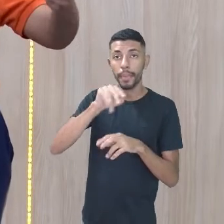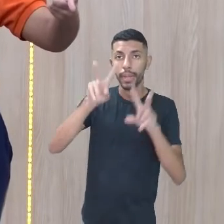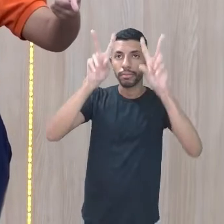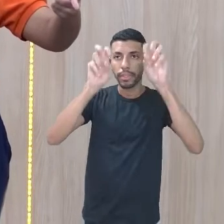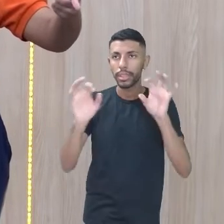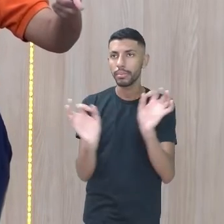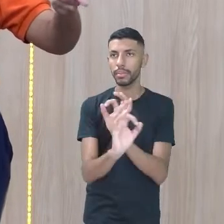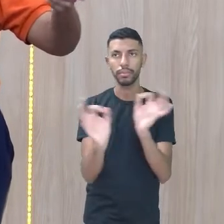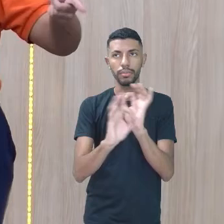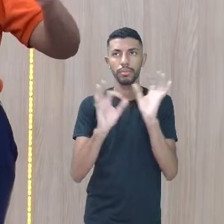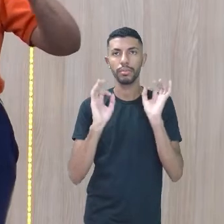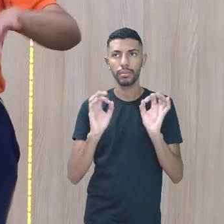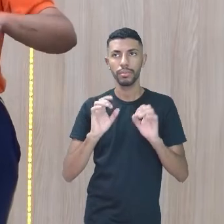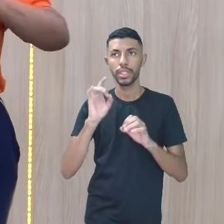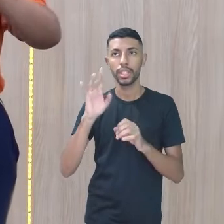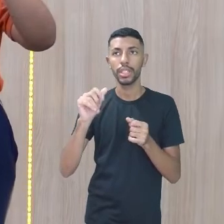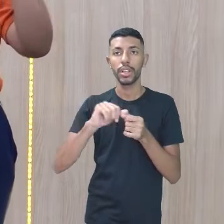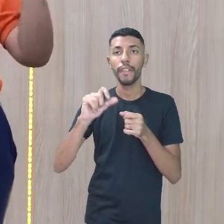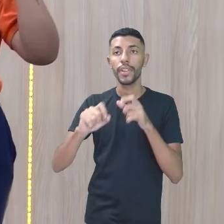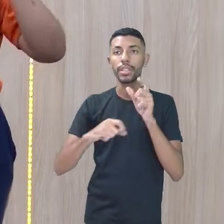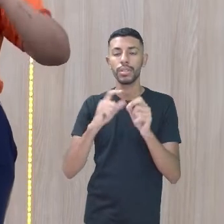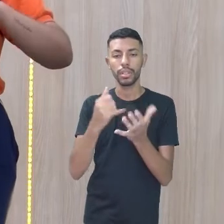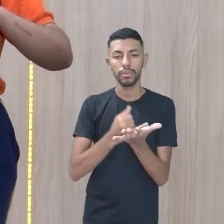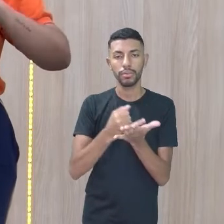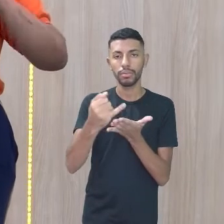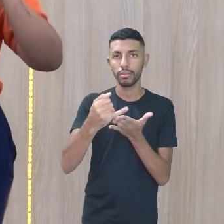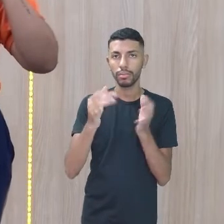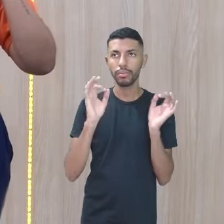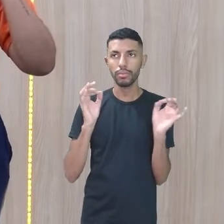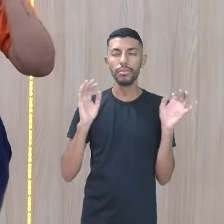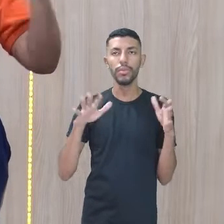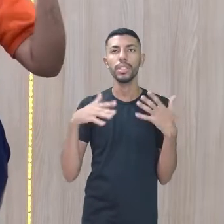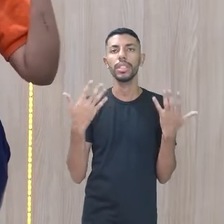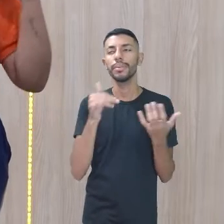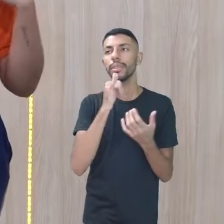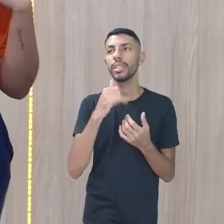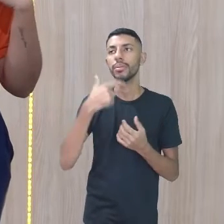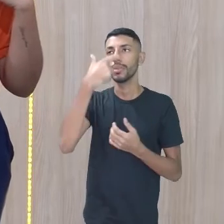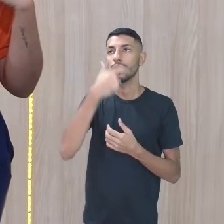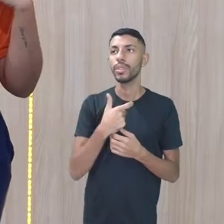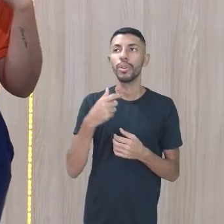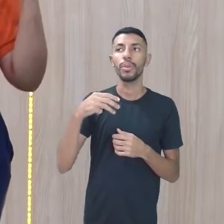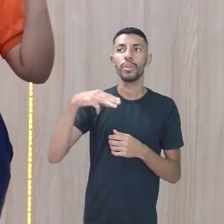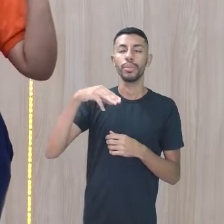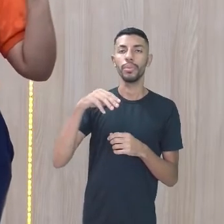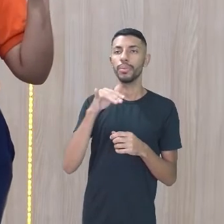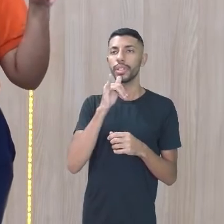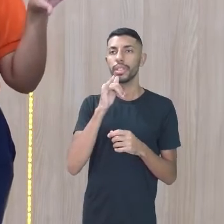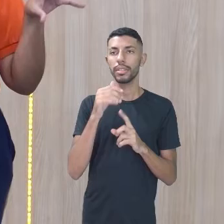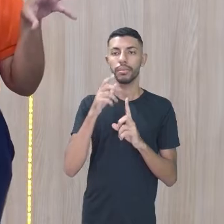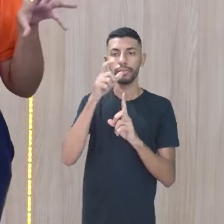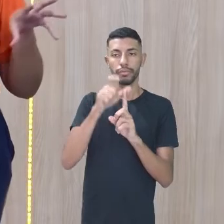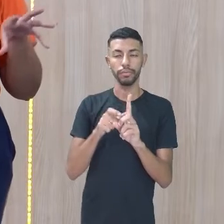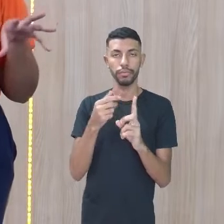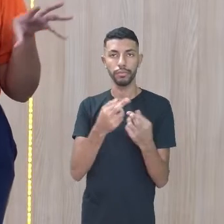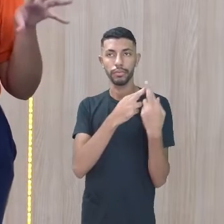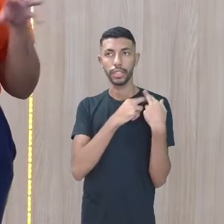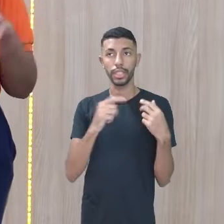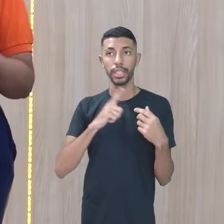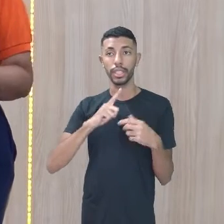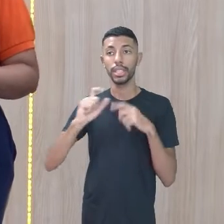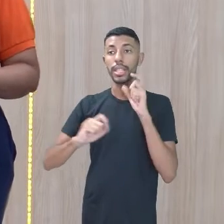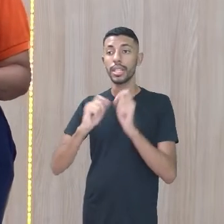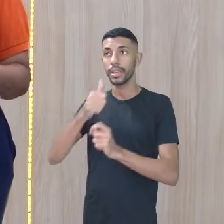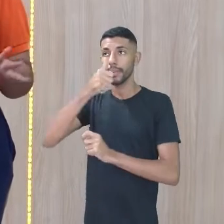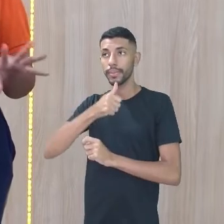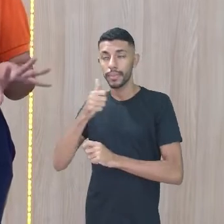sobre o tema, tá? Ele faz a introdução, então, por exemplo, vamos supor que eu fosse a moderadora e a gente tem a professora Adriana e Bruno